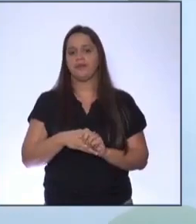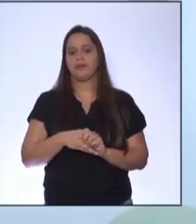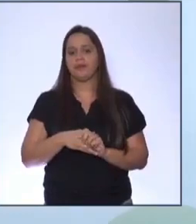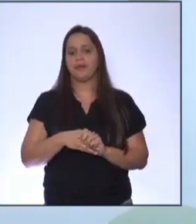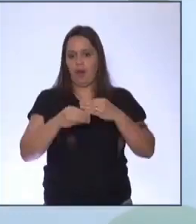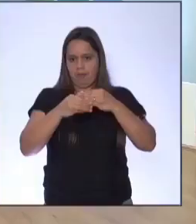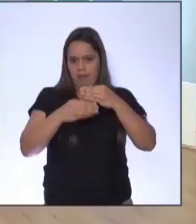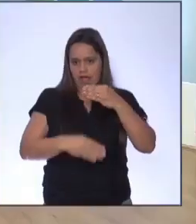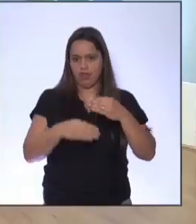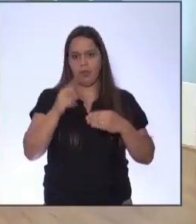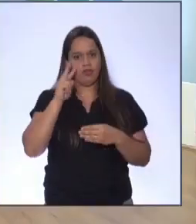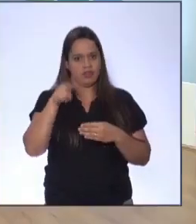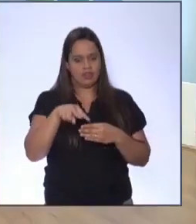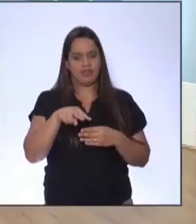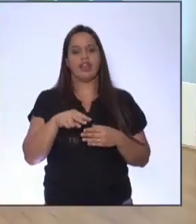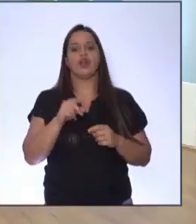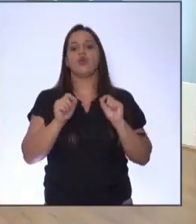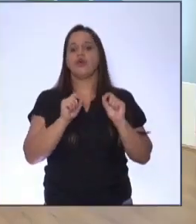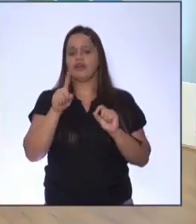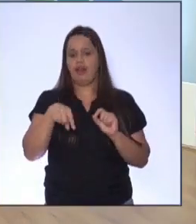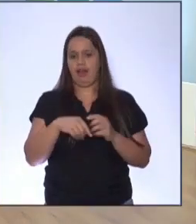poder observar.